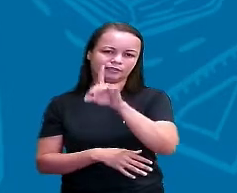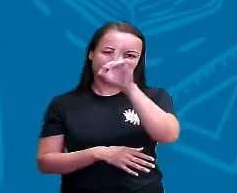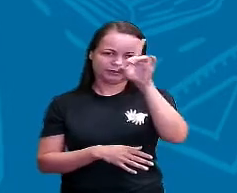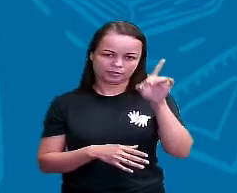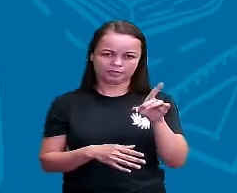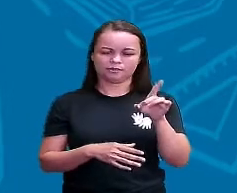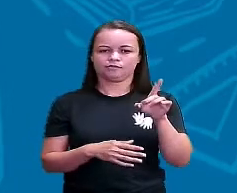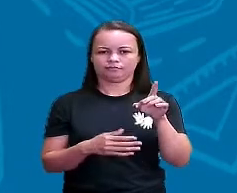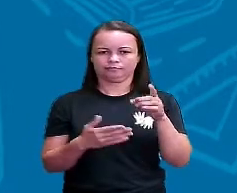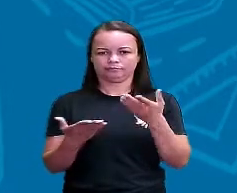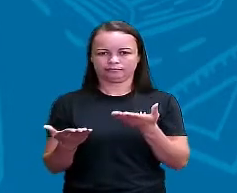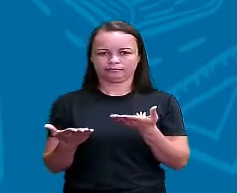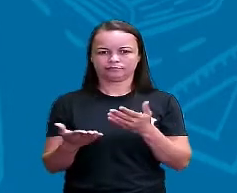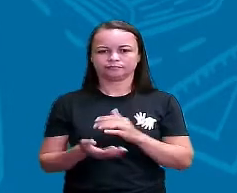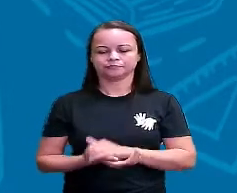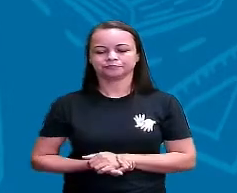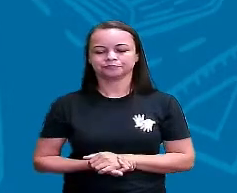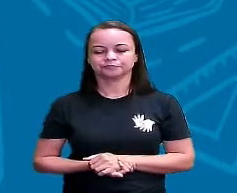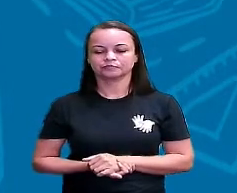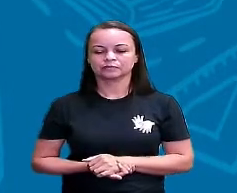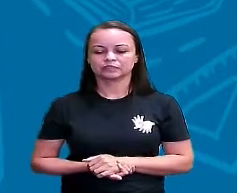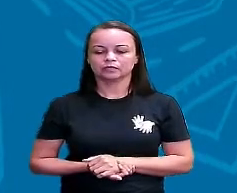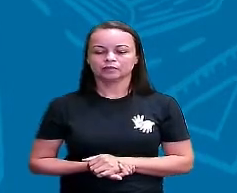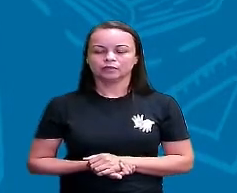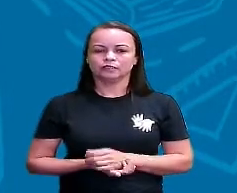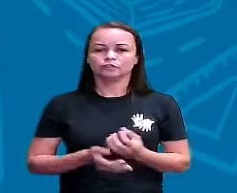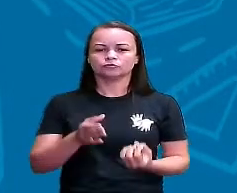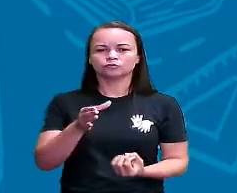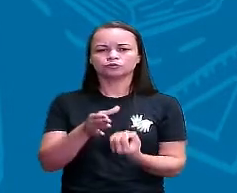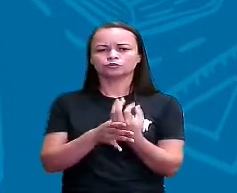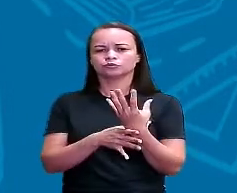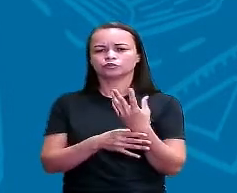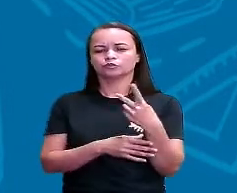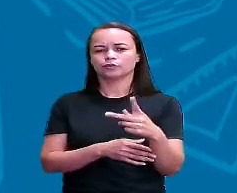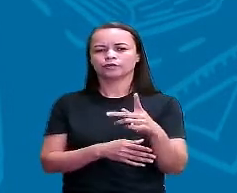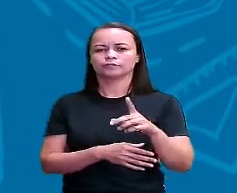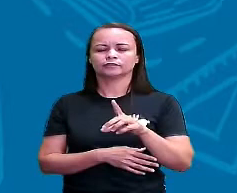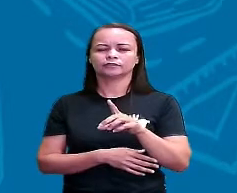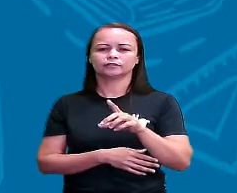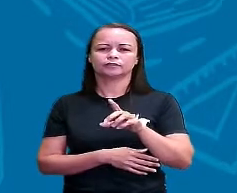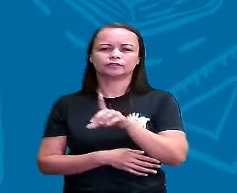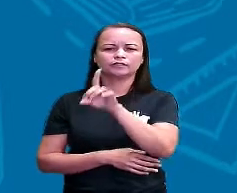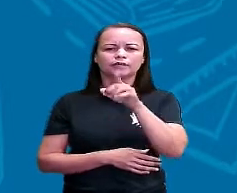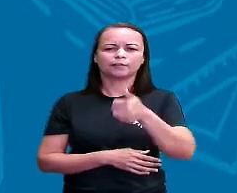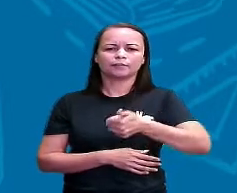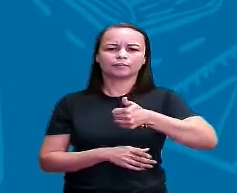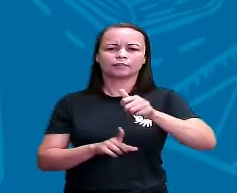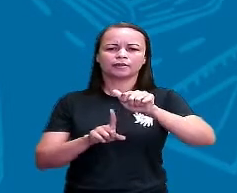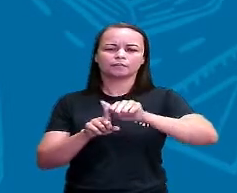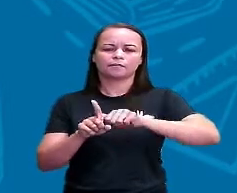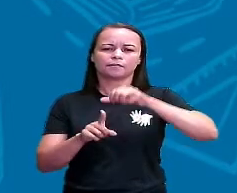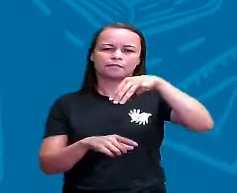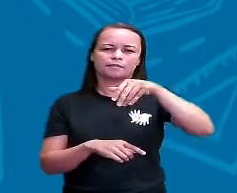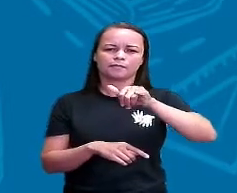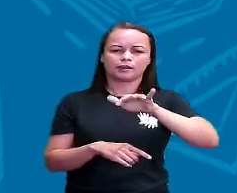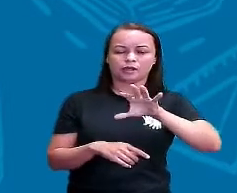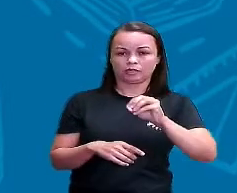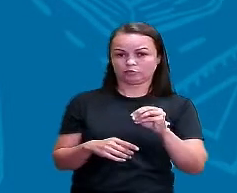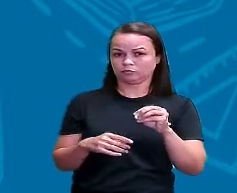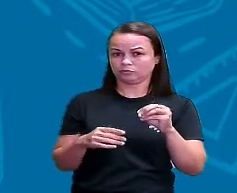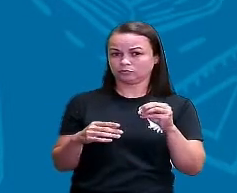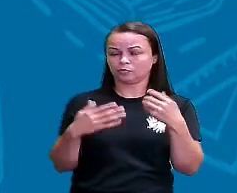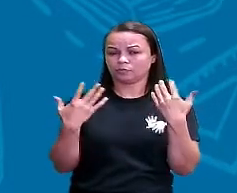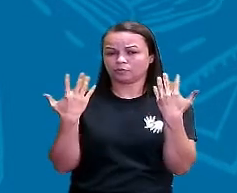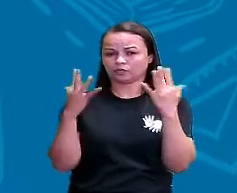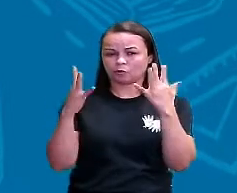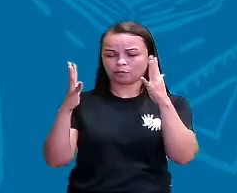maio, certo? E aí, ó, como foi que surgiu essa questão do 1º de maio? Por que o Dia do Trabalhador é comemorado no dia